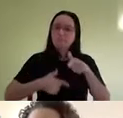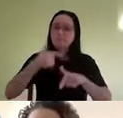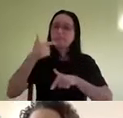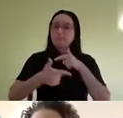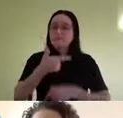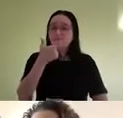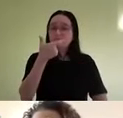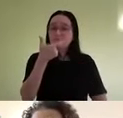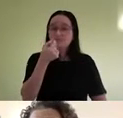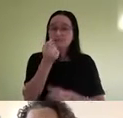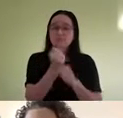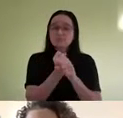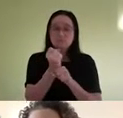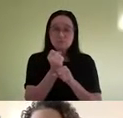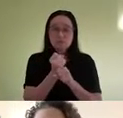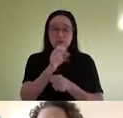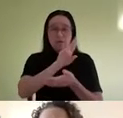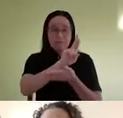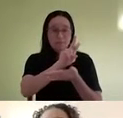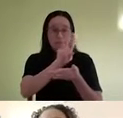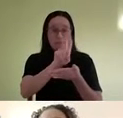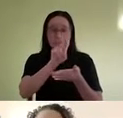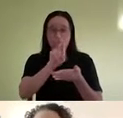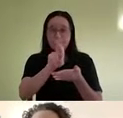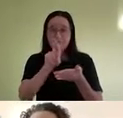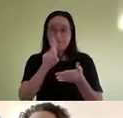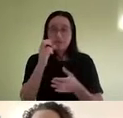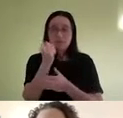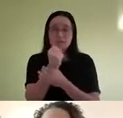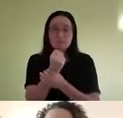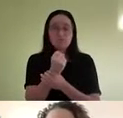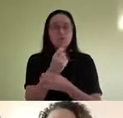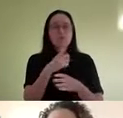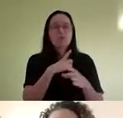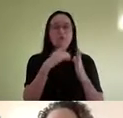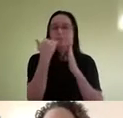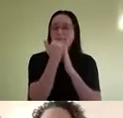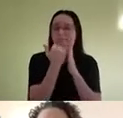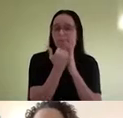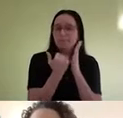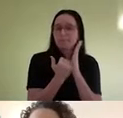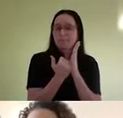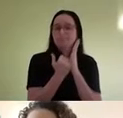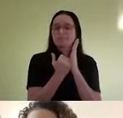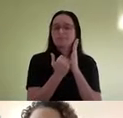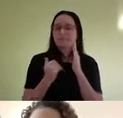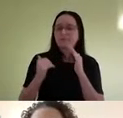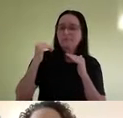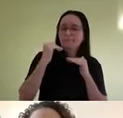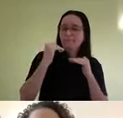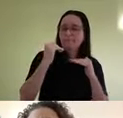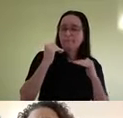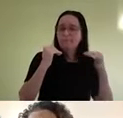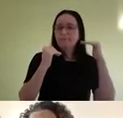20 anos eu trabalhei em várias seguradoras, então eu fui programadora júnior, programadora pleno, programadora sênior,